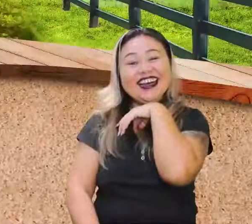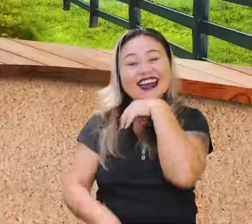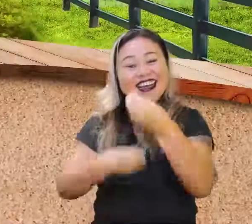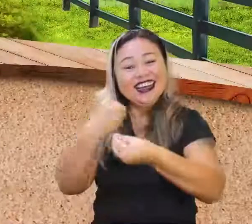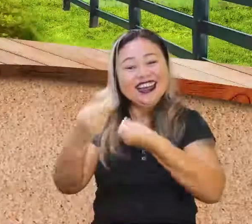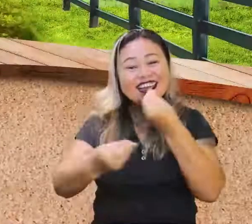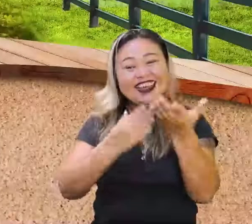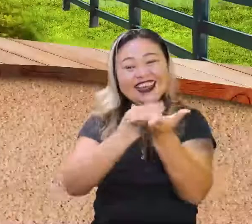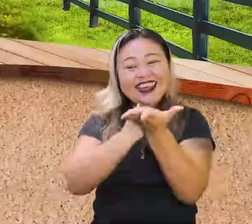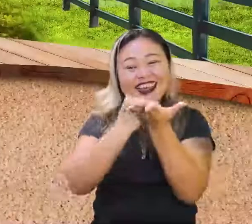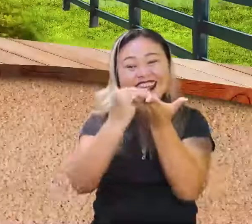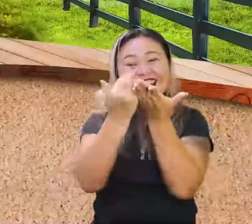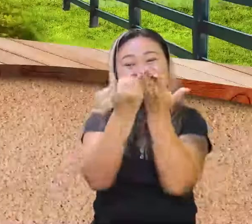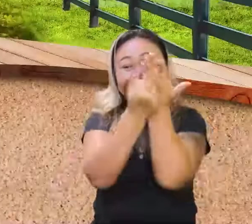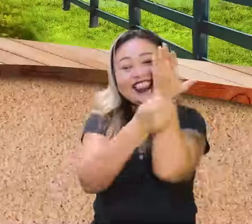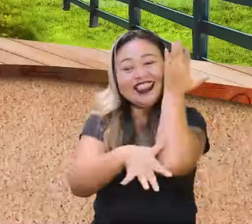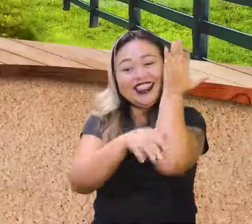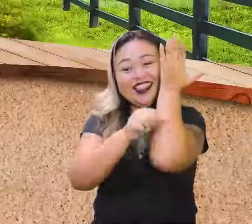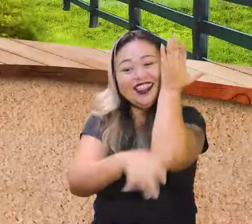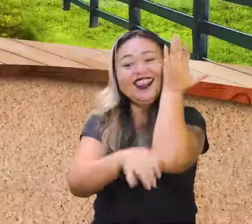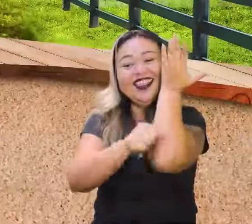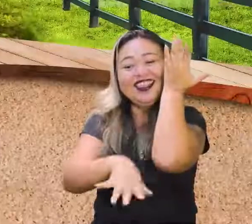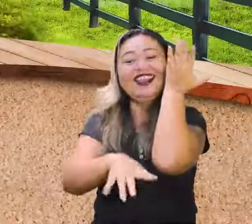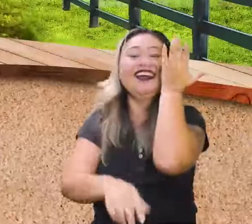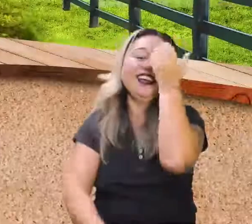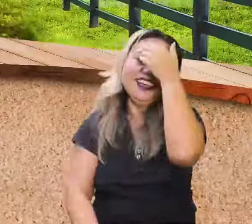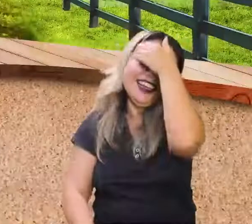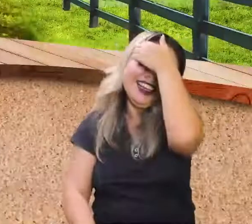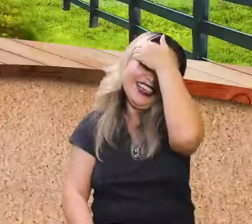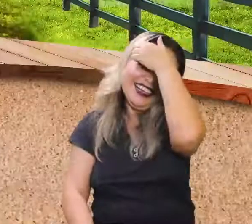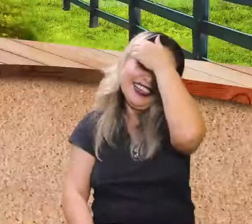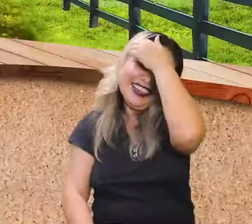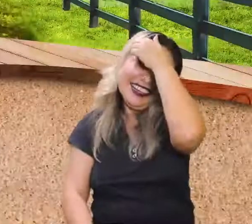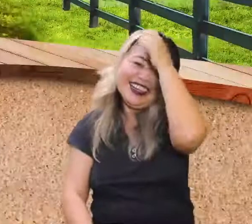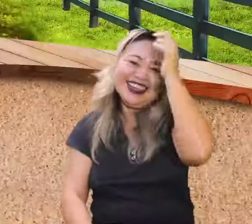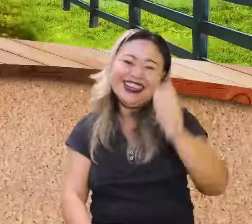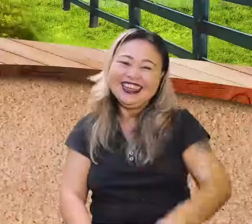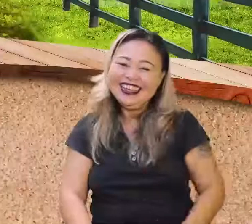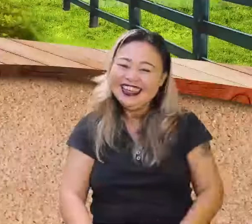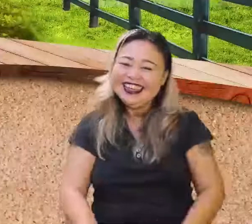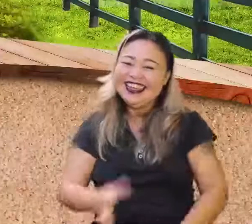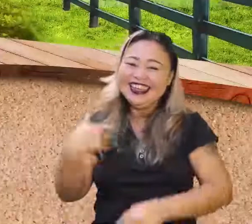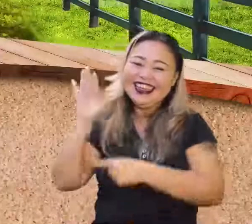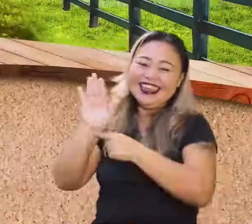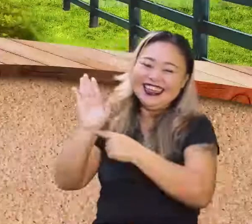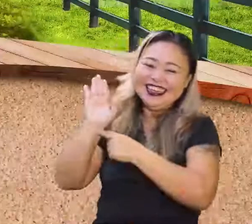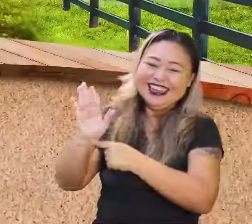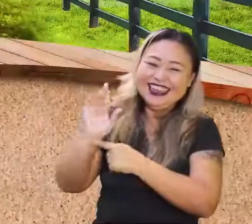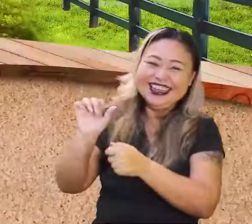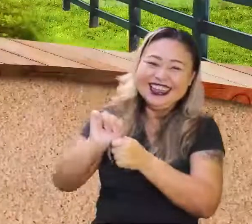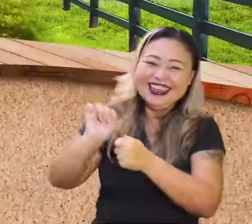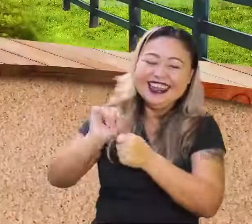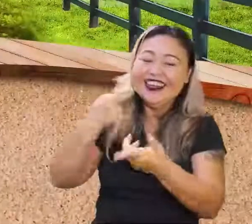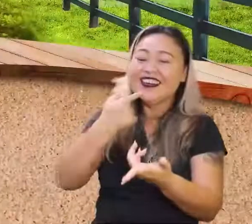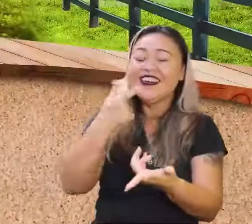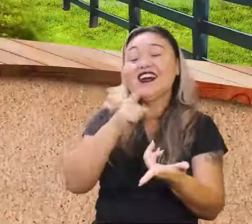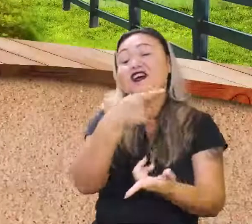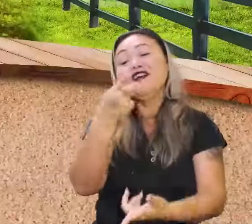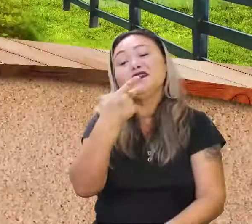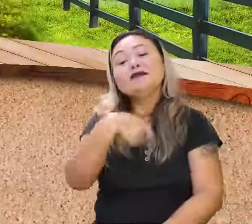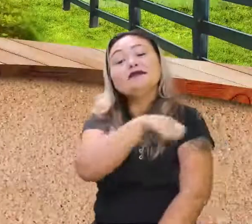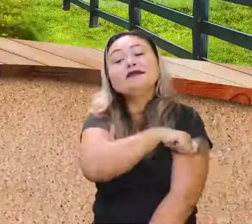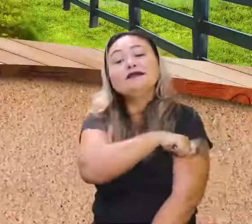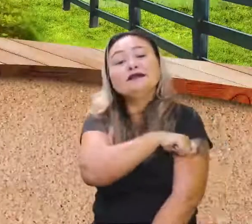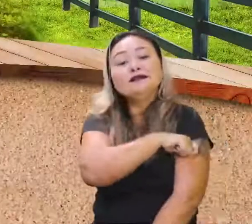gente começar a fazer ordenha, menina, pof, pof, pof. Aldelina, me ajuda aqui, que é uma coisa que eu sempre falo para meus